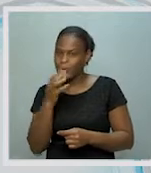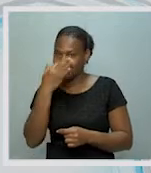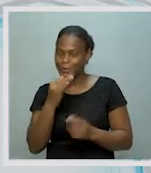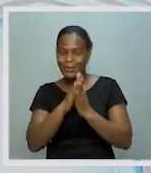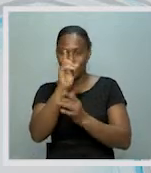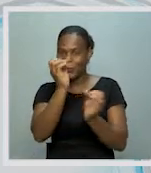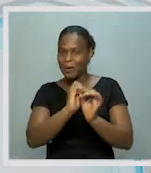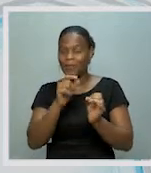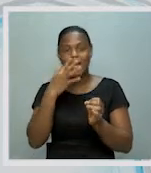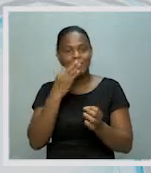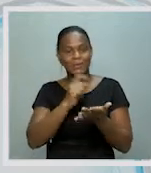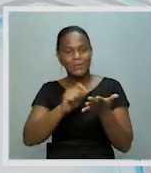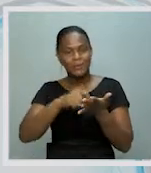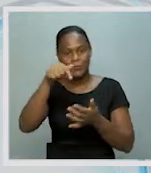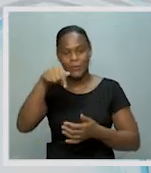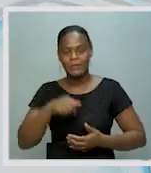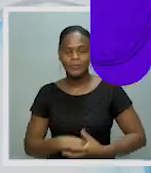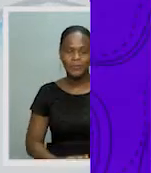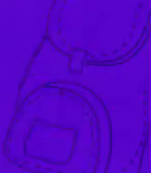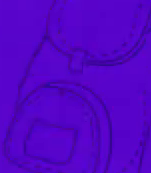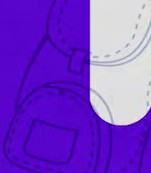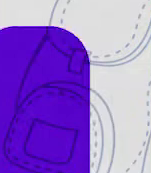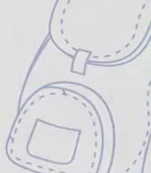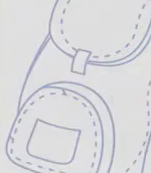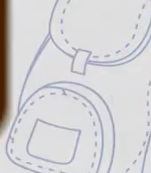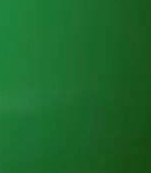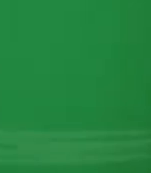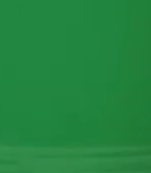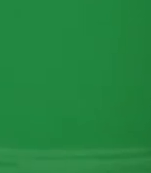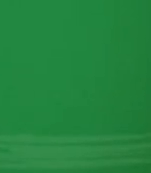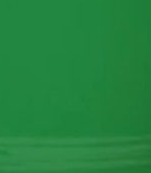E assim foi o nosso exercício de hoje.